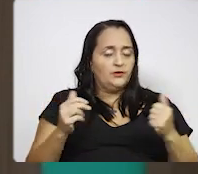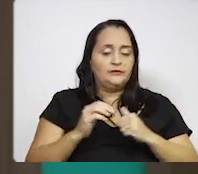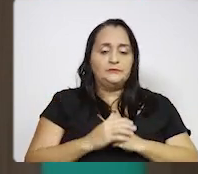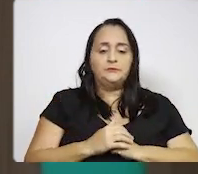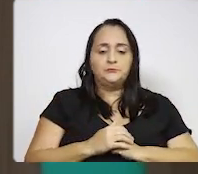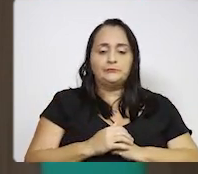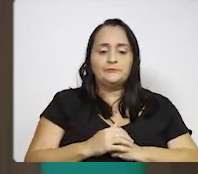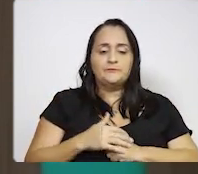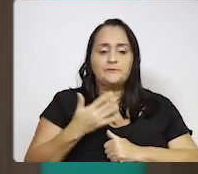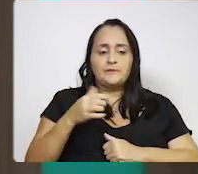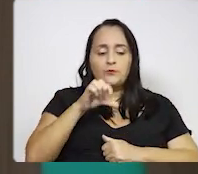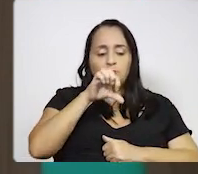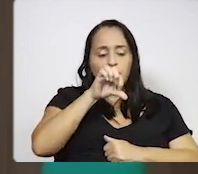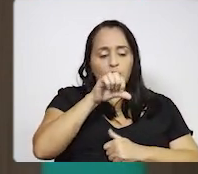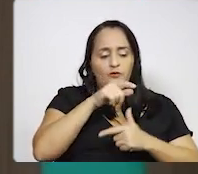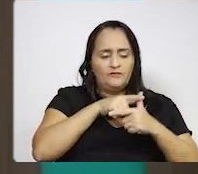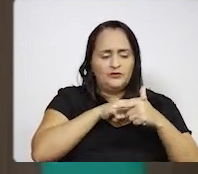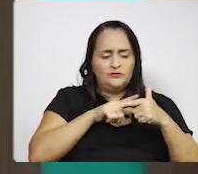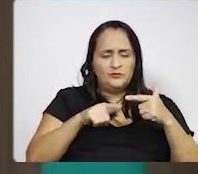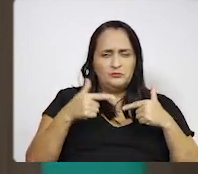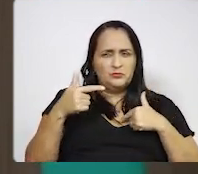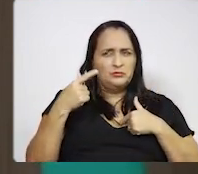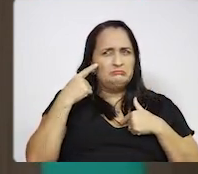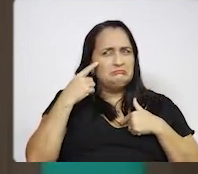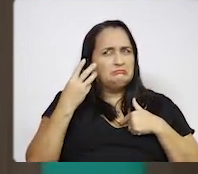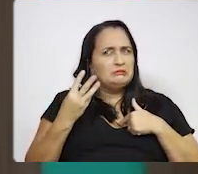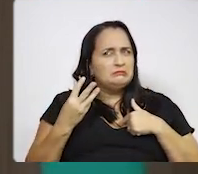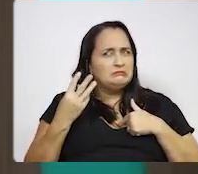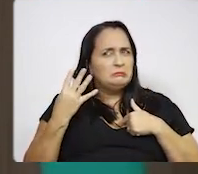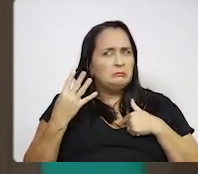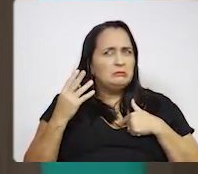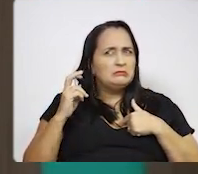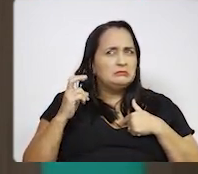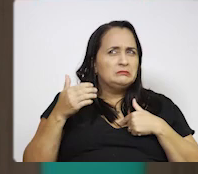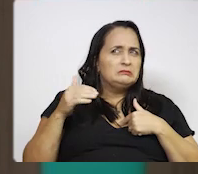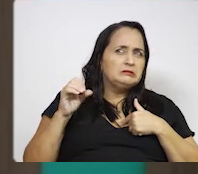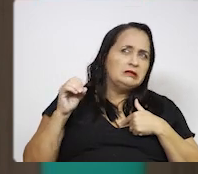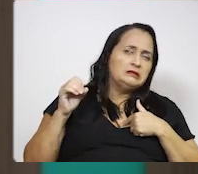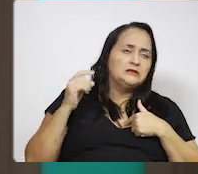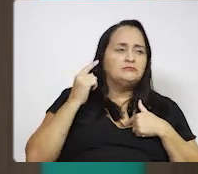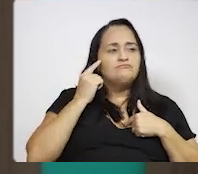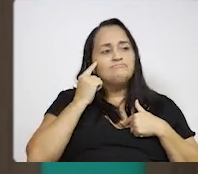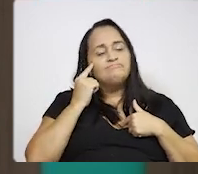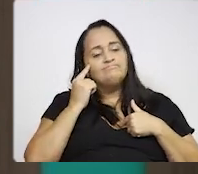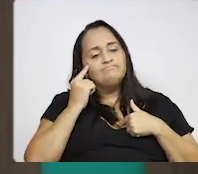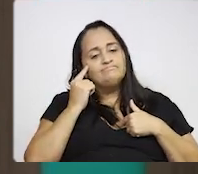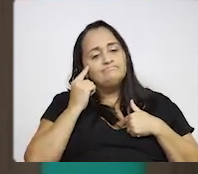lá. 9 dividido por 2 dá 3, 4, 5, 10,